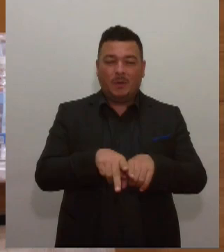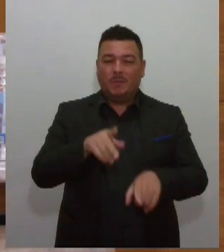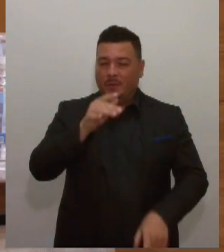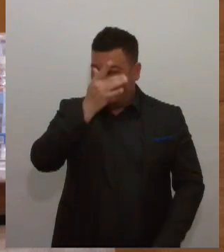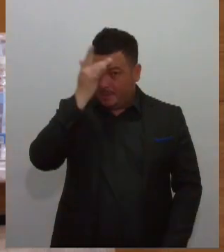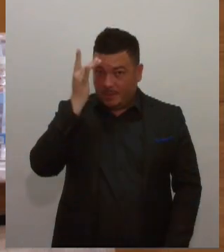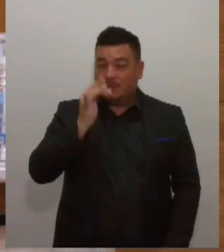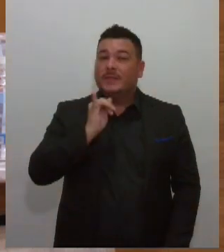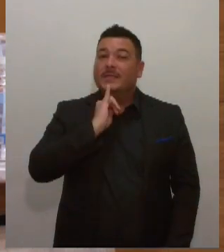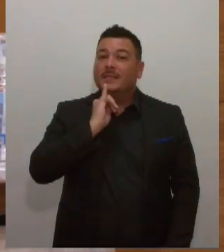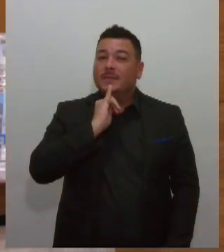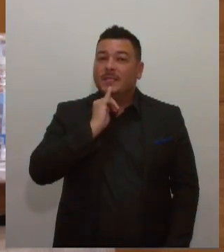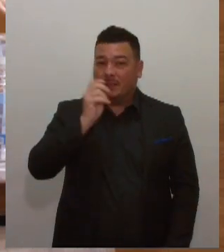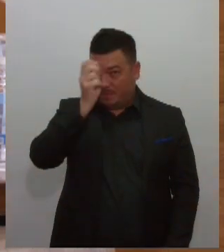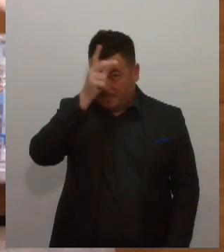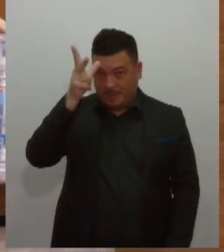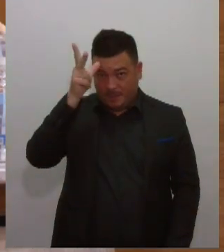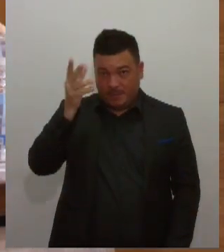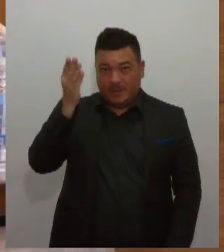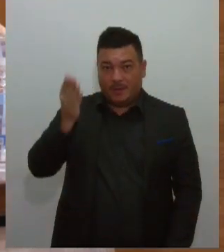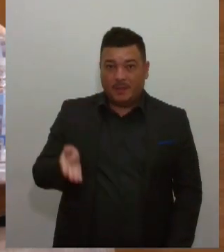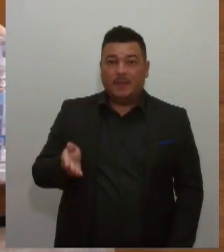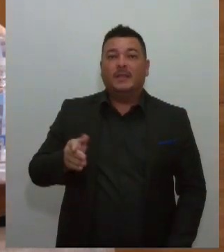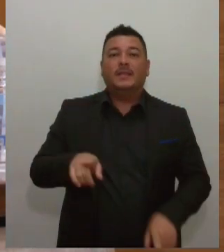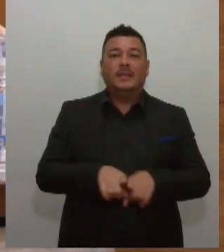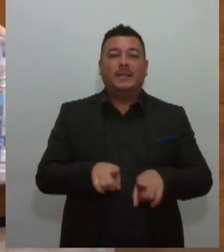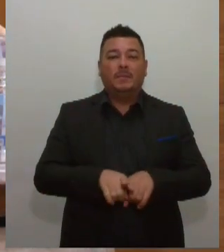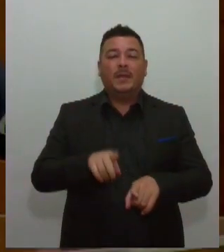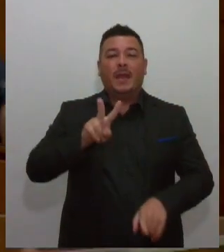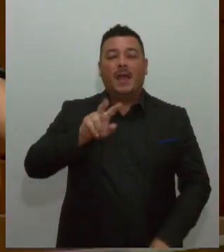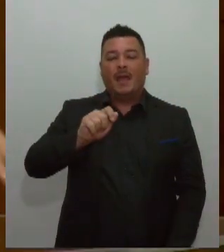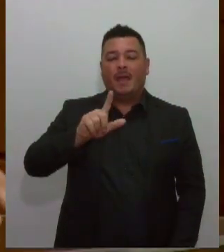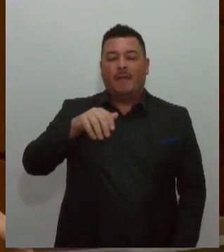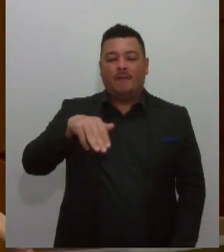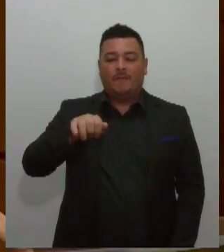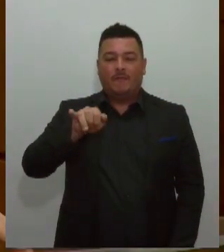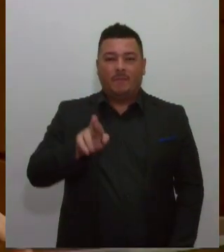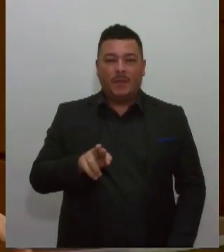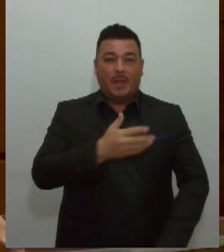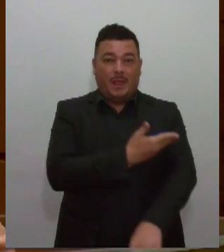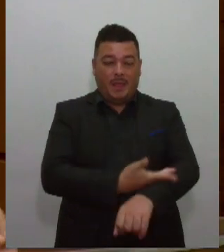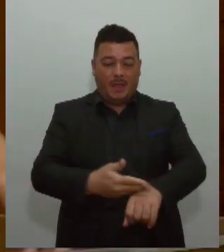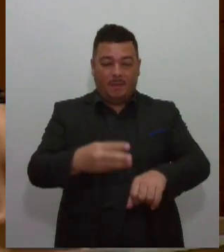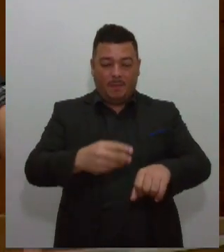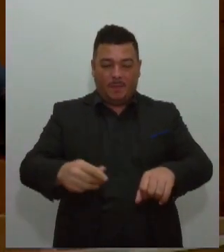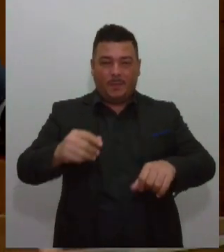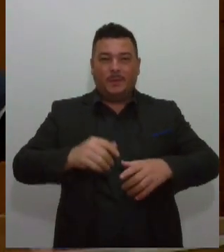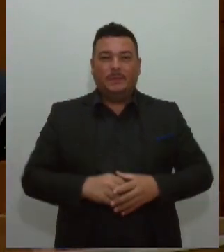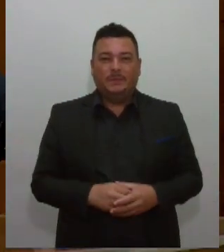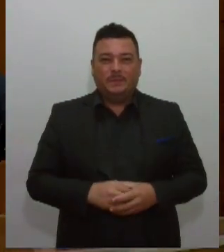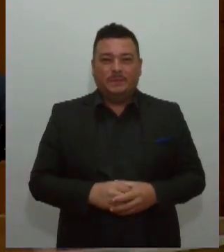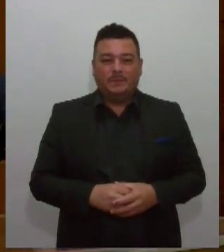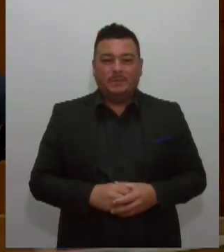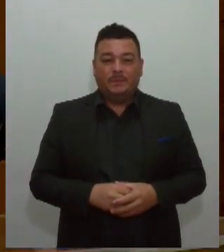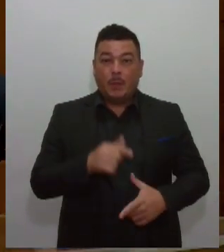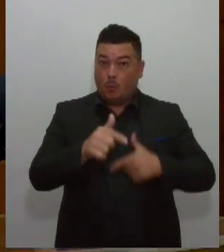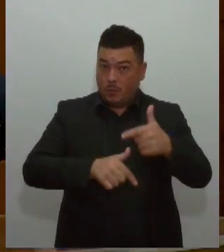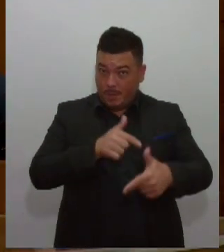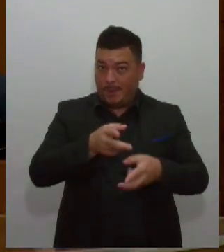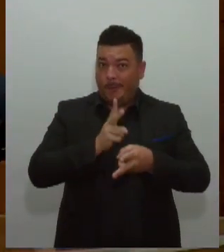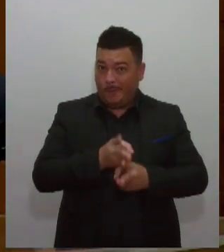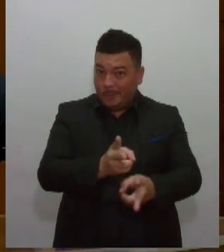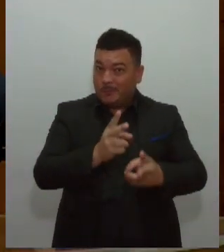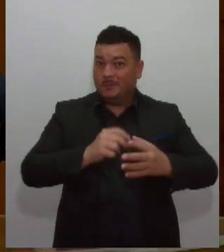eleito Valmir de Francisquinho e Thaleson de Valmir no município de Areia Branca. O trabalho prevaleceu.